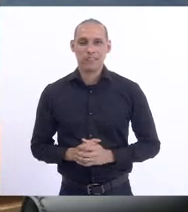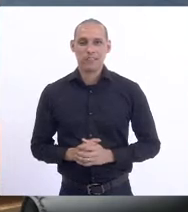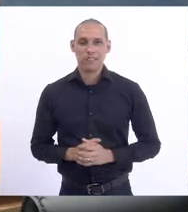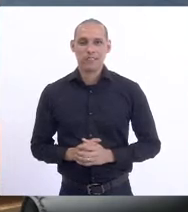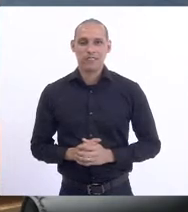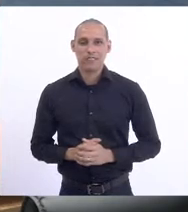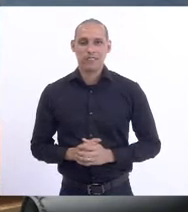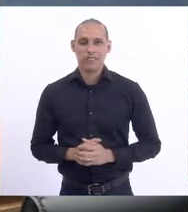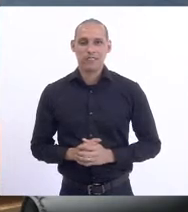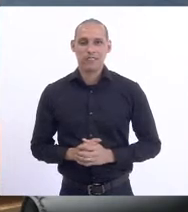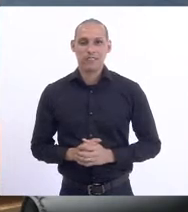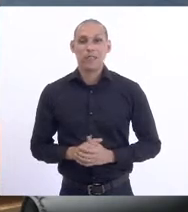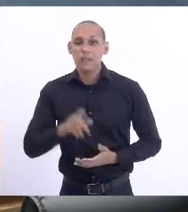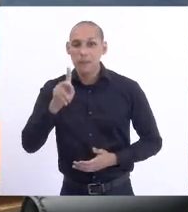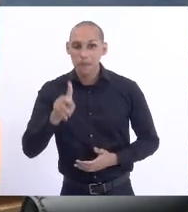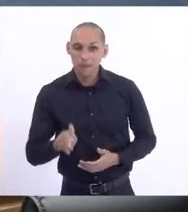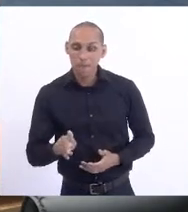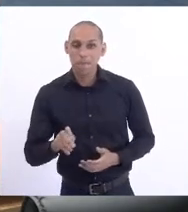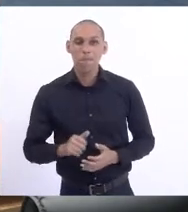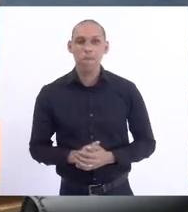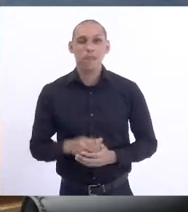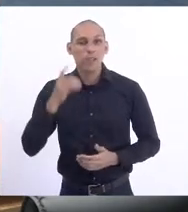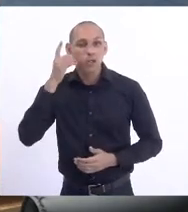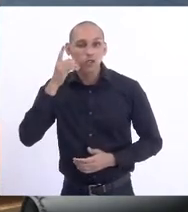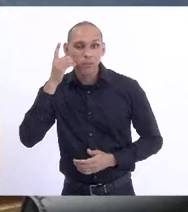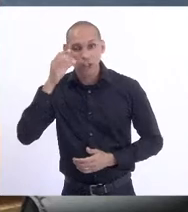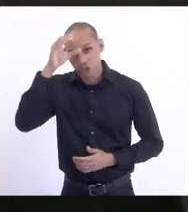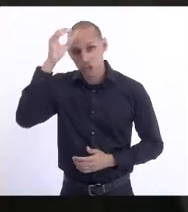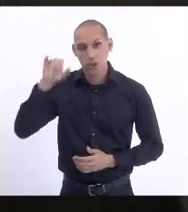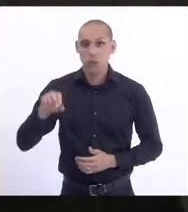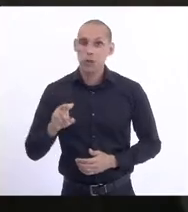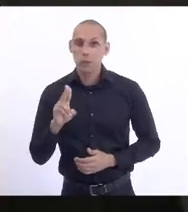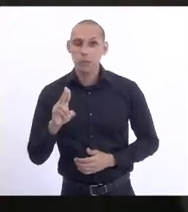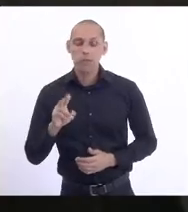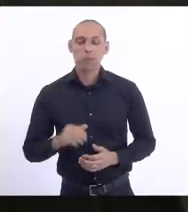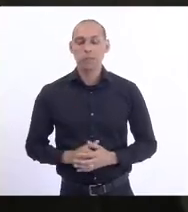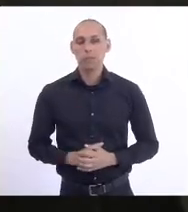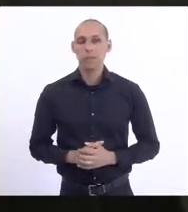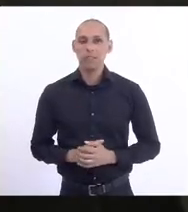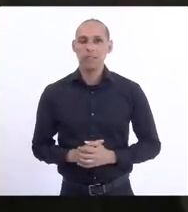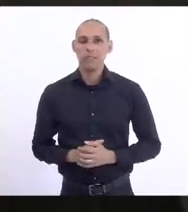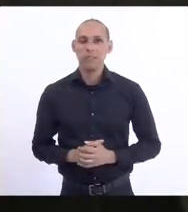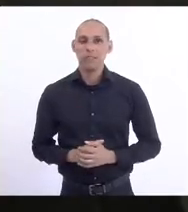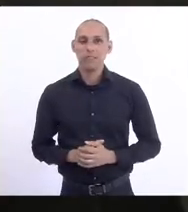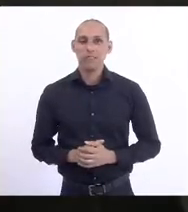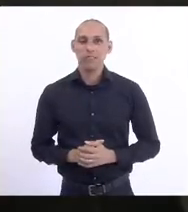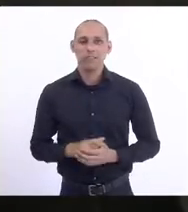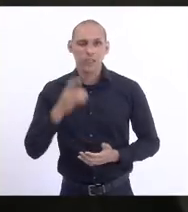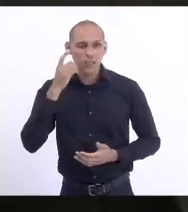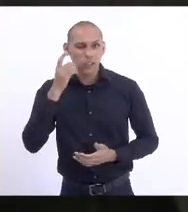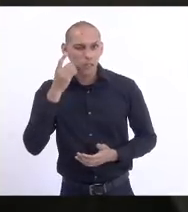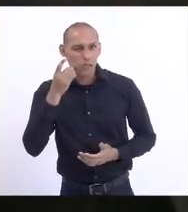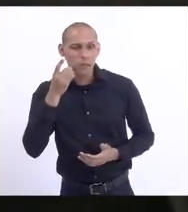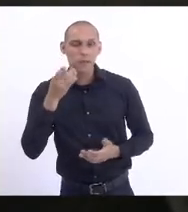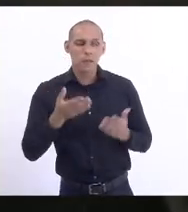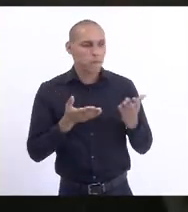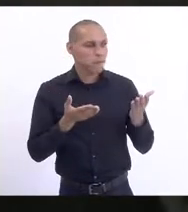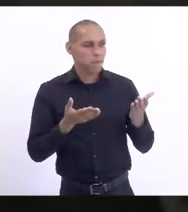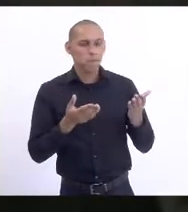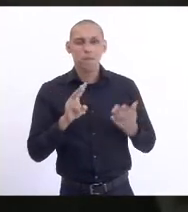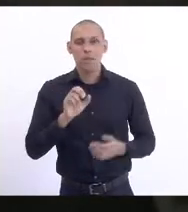Senhora Presidente, deputada Tia Ju, senhor deputado Valdacé Asa,